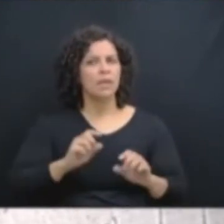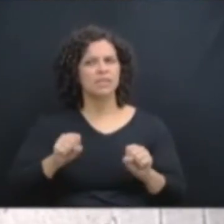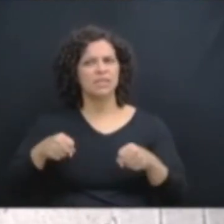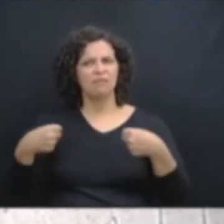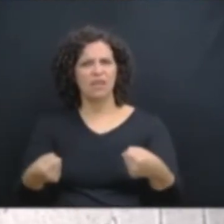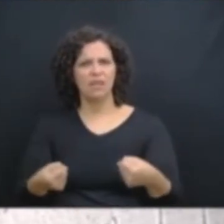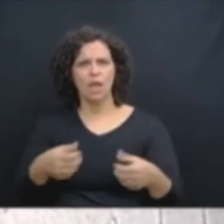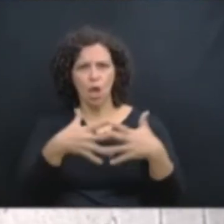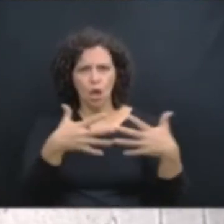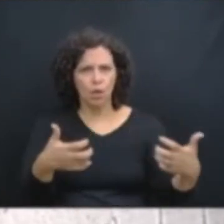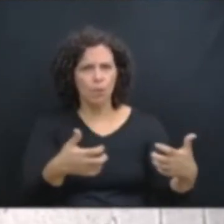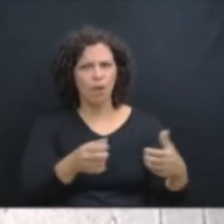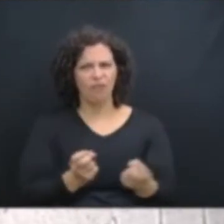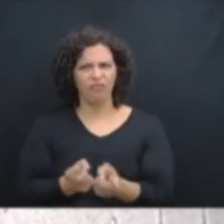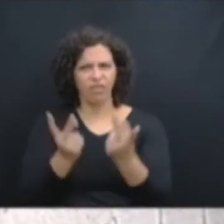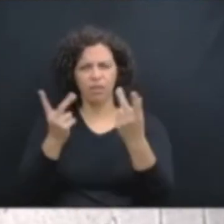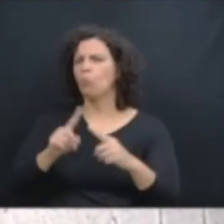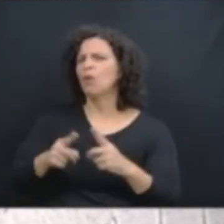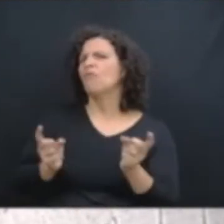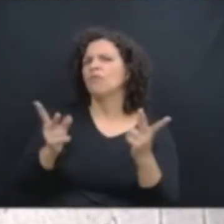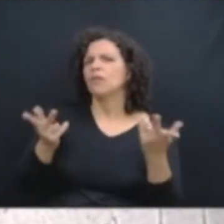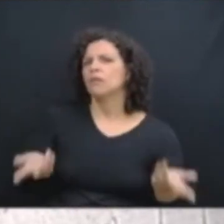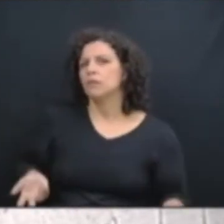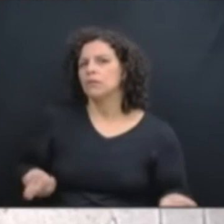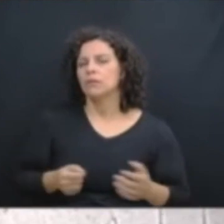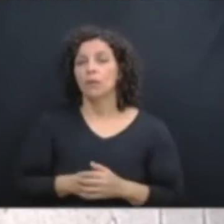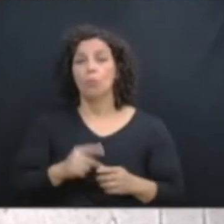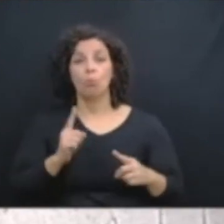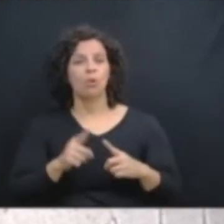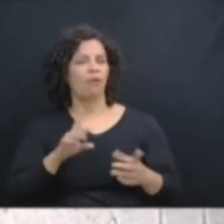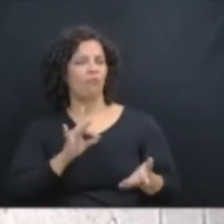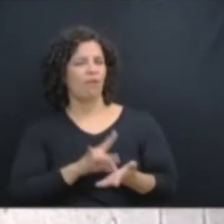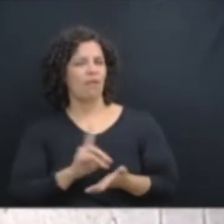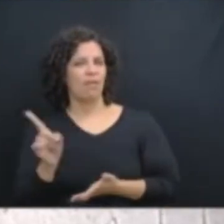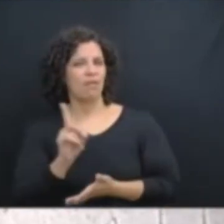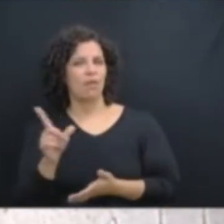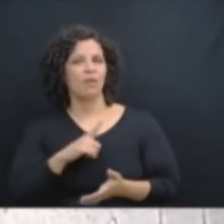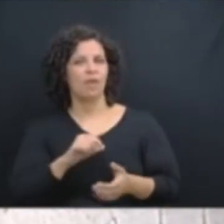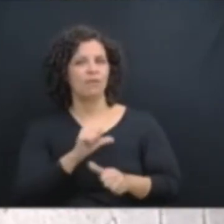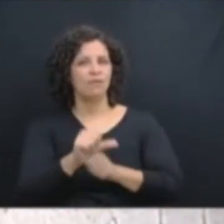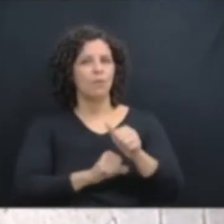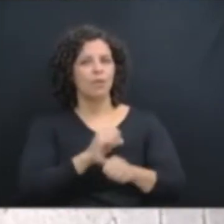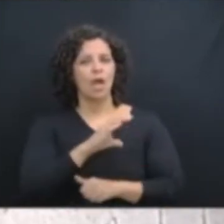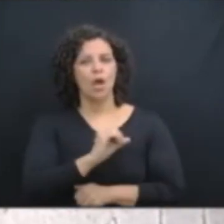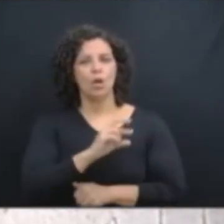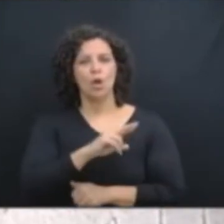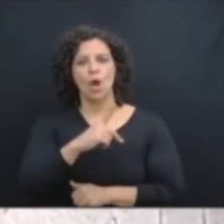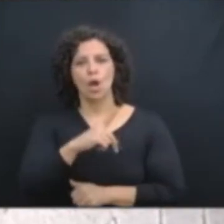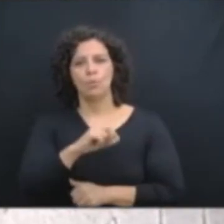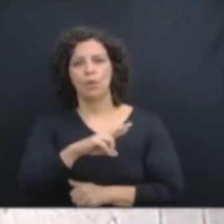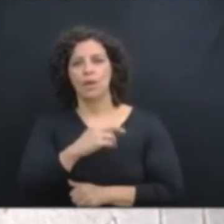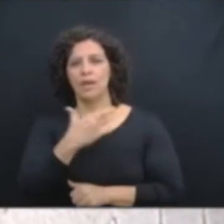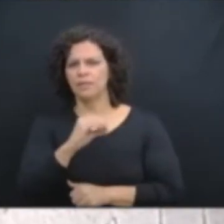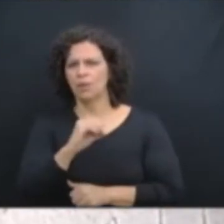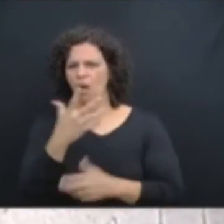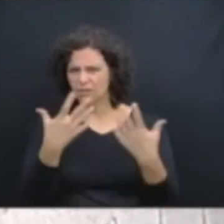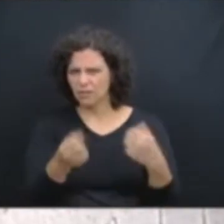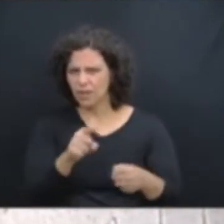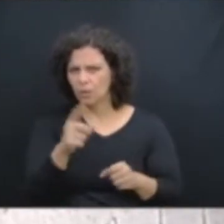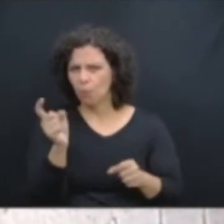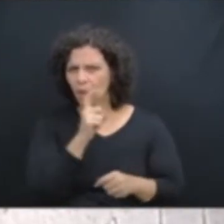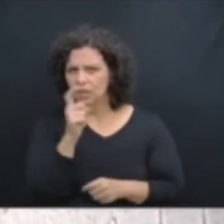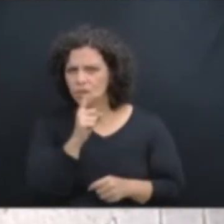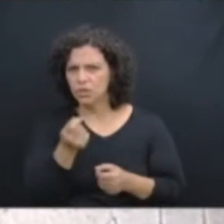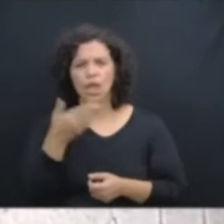a venda. E por que venda? Porque não é verdade que vai virar corporação. A gente não pode permitir